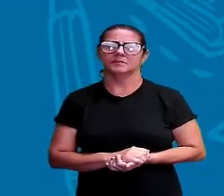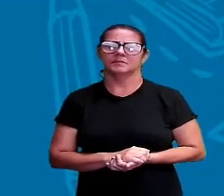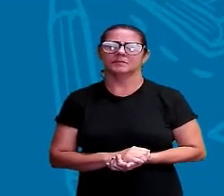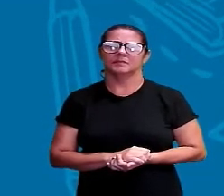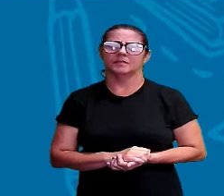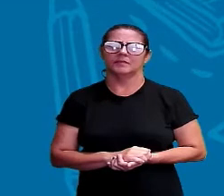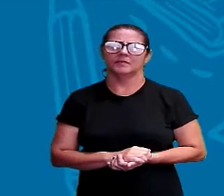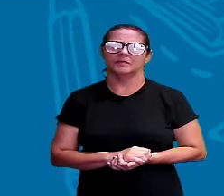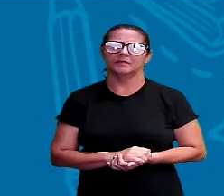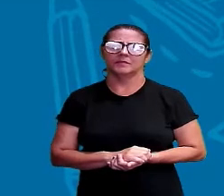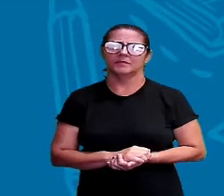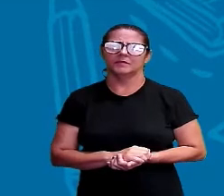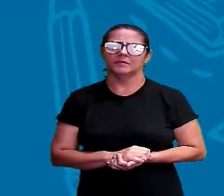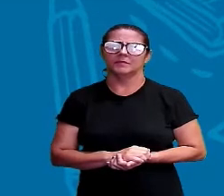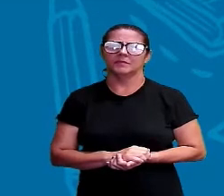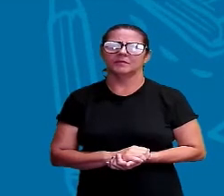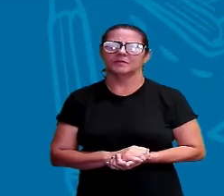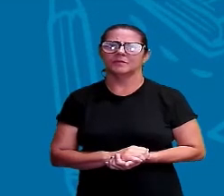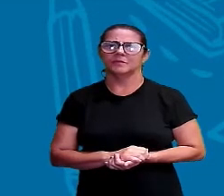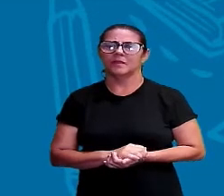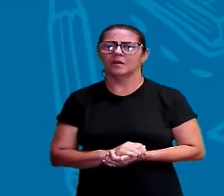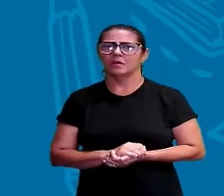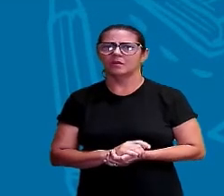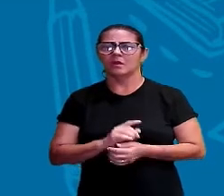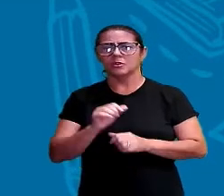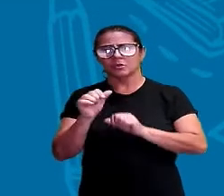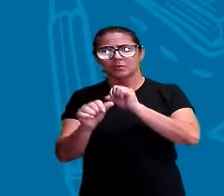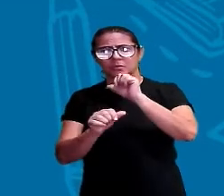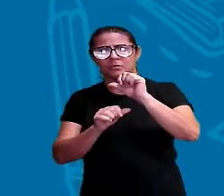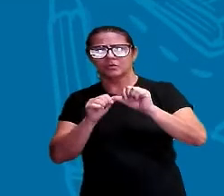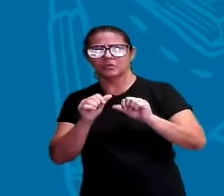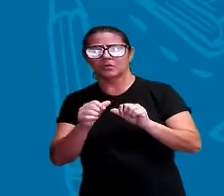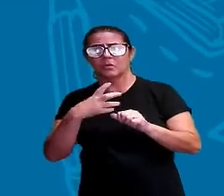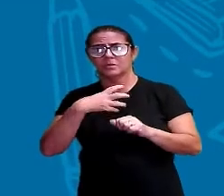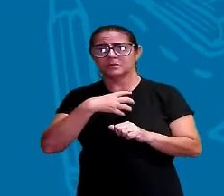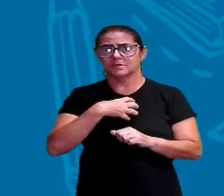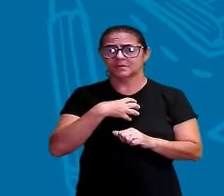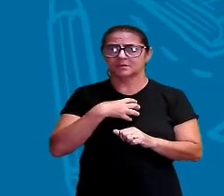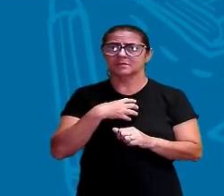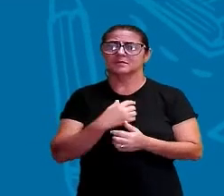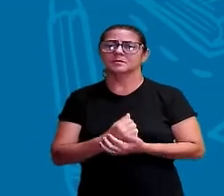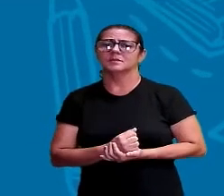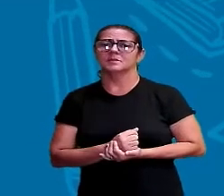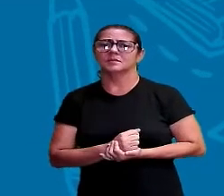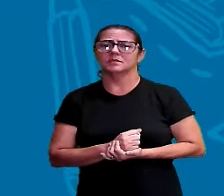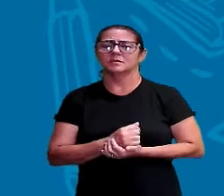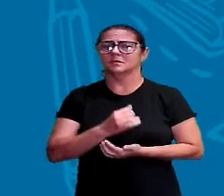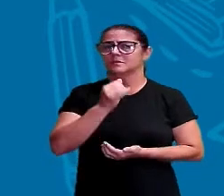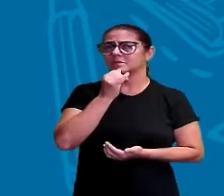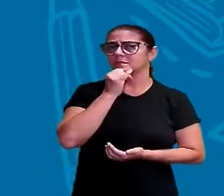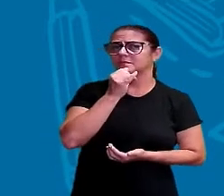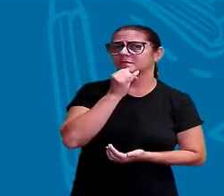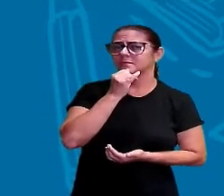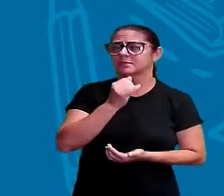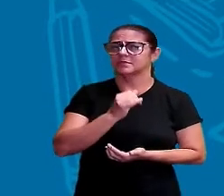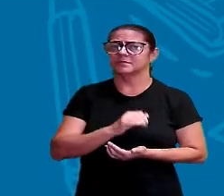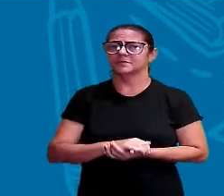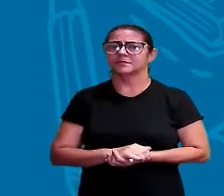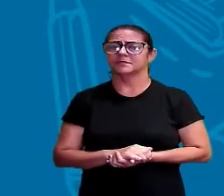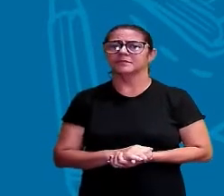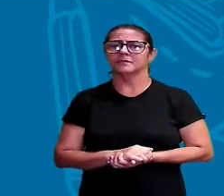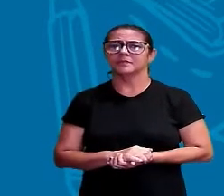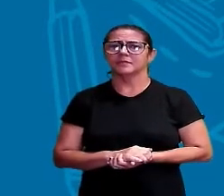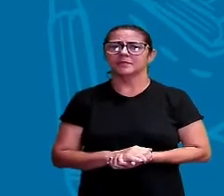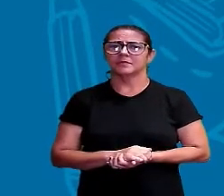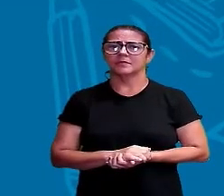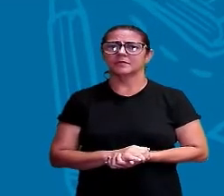shocked, chocado. Já se transformou aí no adjetivo. E esse adjetivo está empregado no exemplo. Everybody